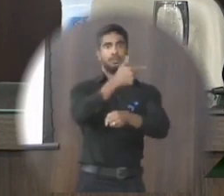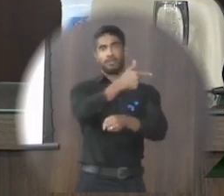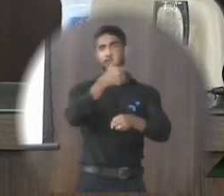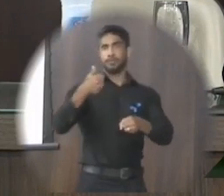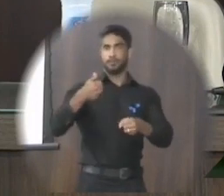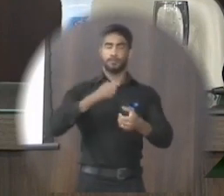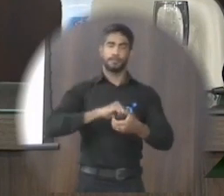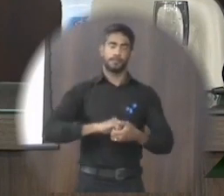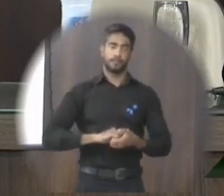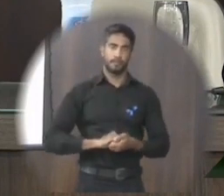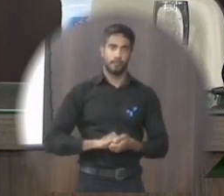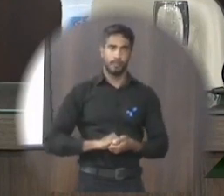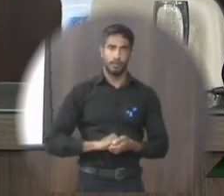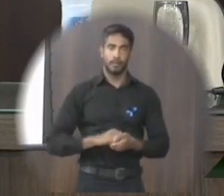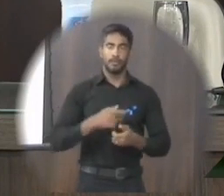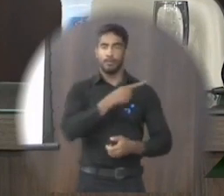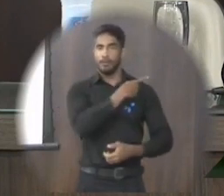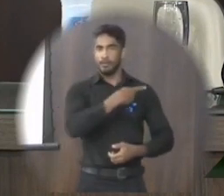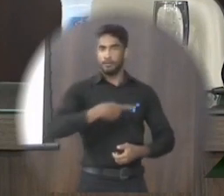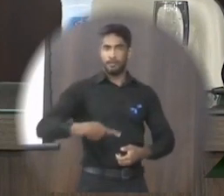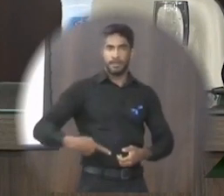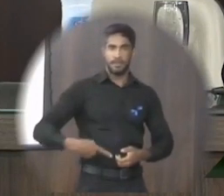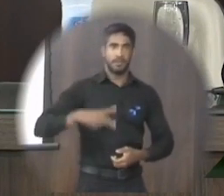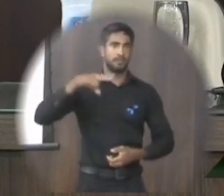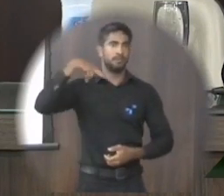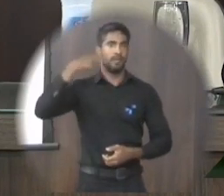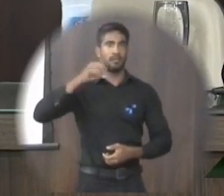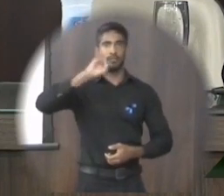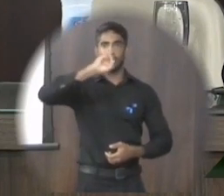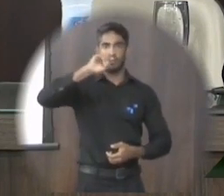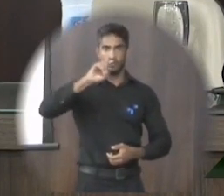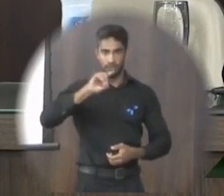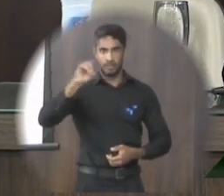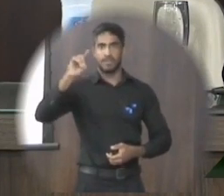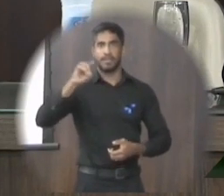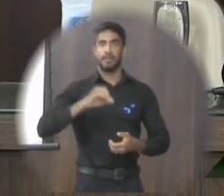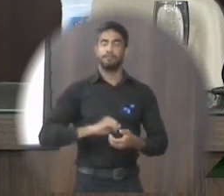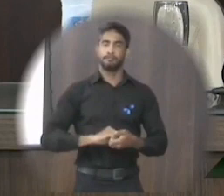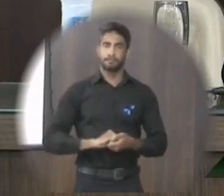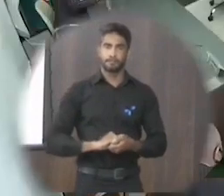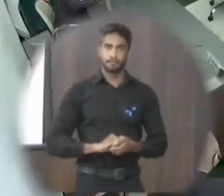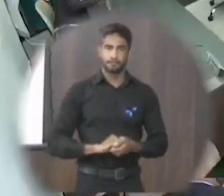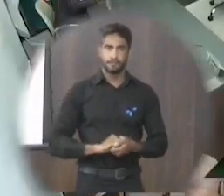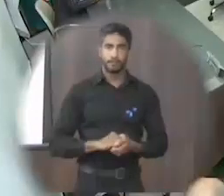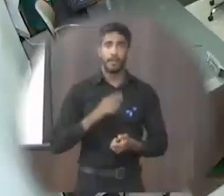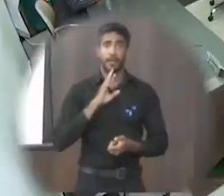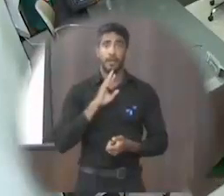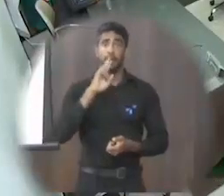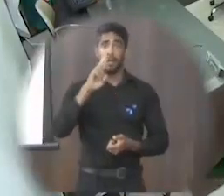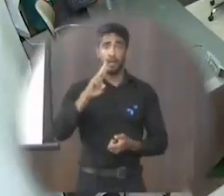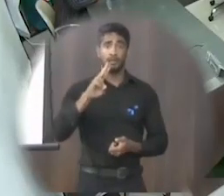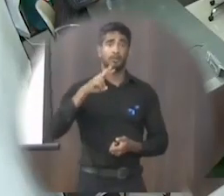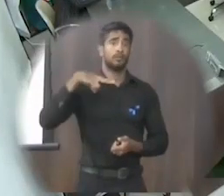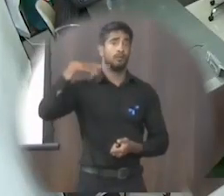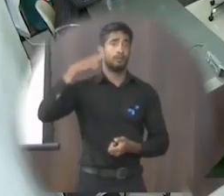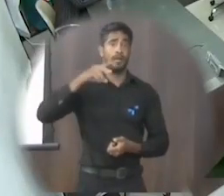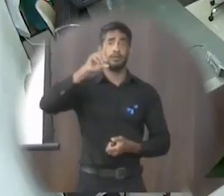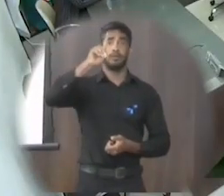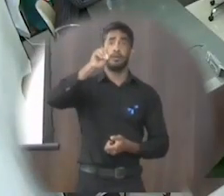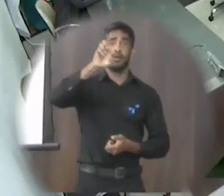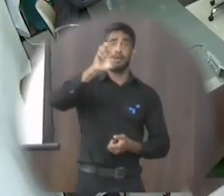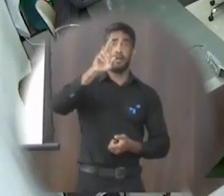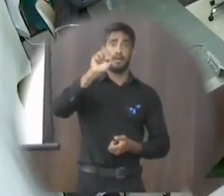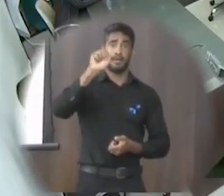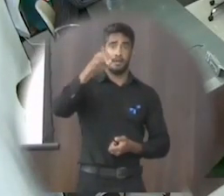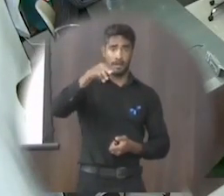2021. Presidente, é o vereador José Tarcísio Mendes. Relator, é o vereador Derlan Miranda